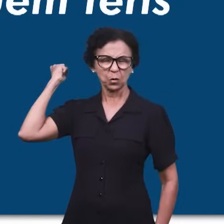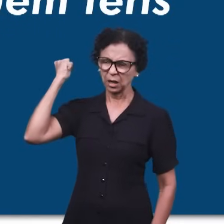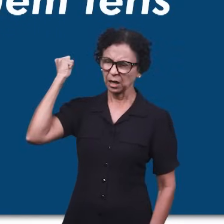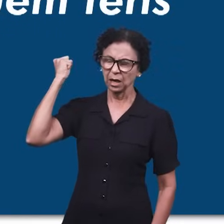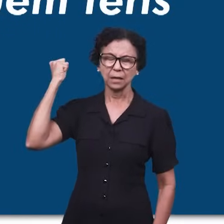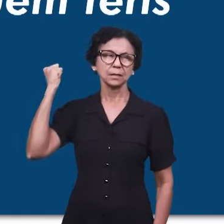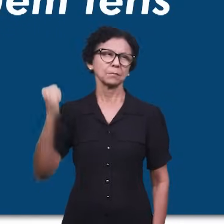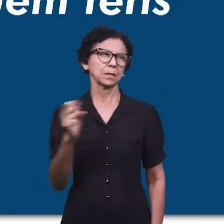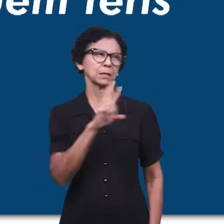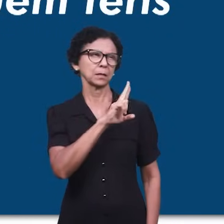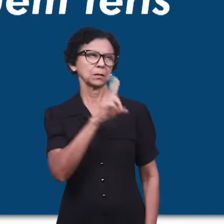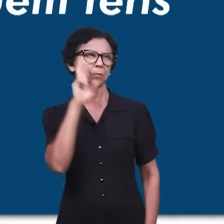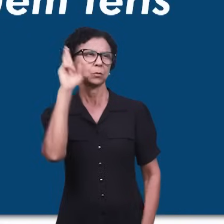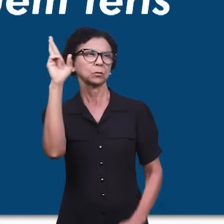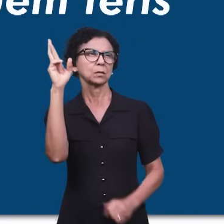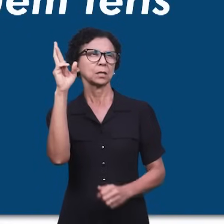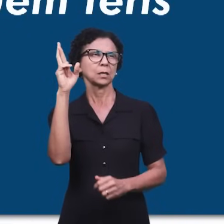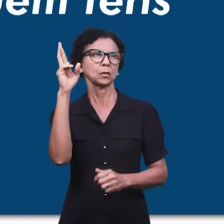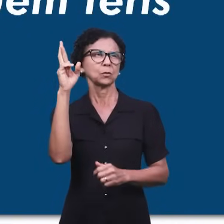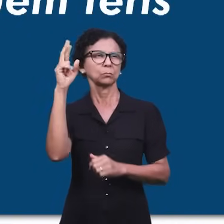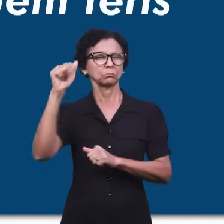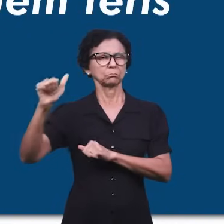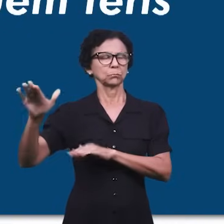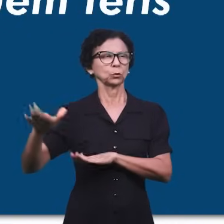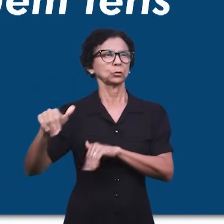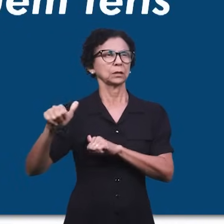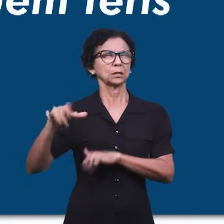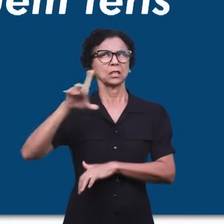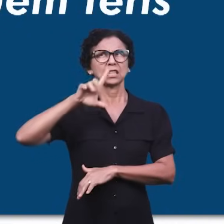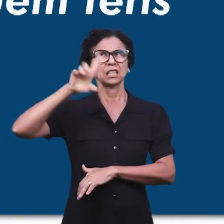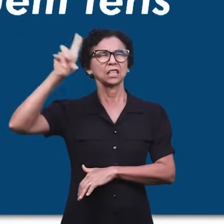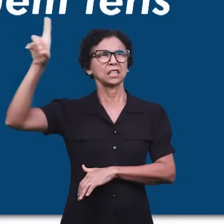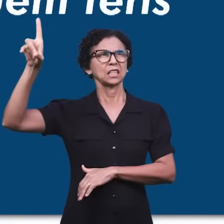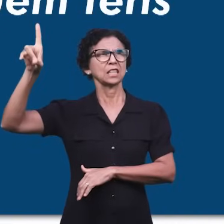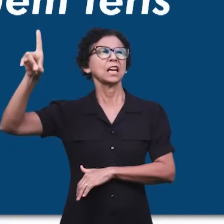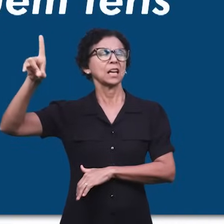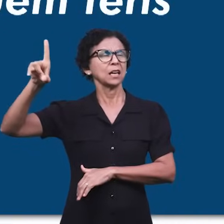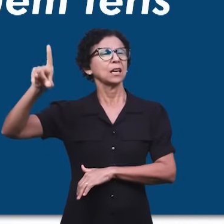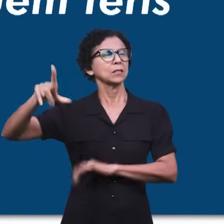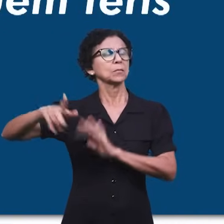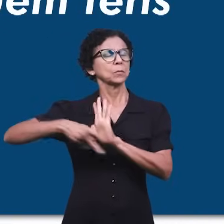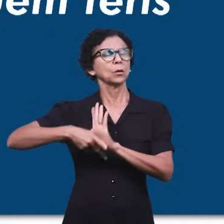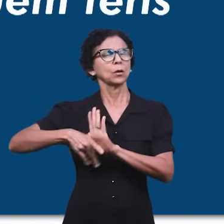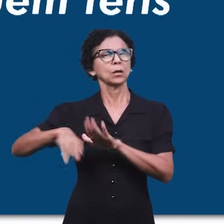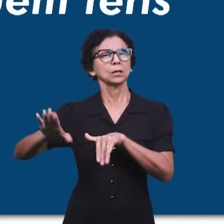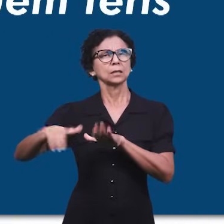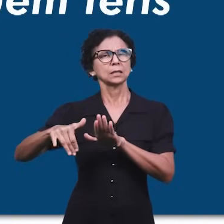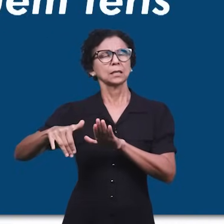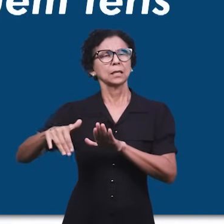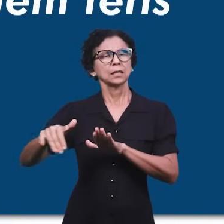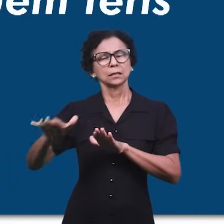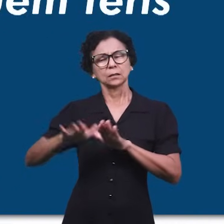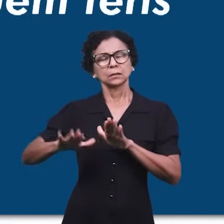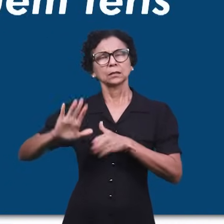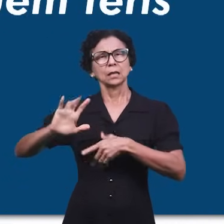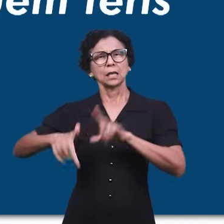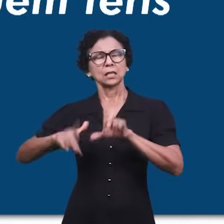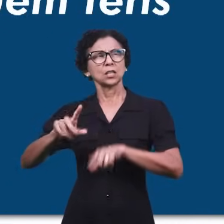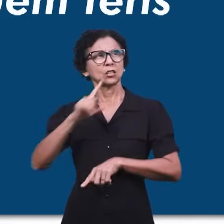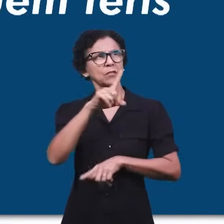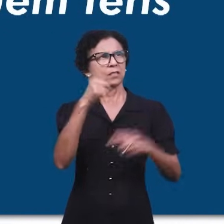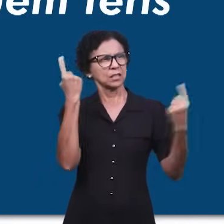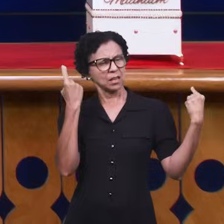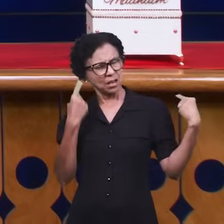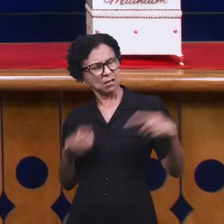em nome do Senhor dos Exércitos, o Deus dos Exércitos de Israel, a quem tens